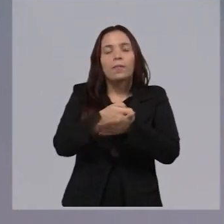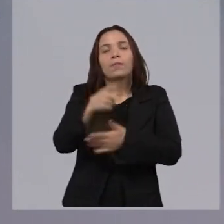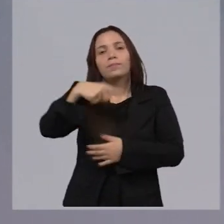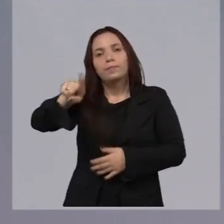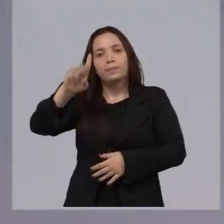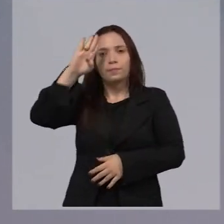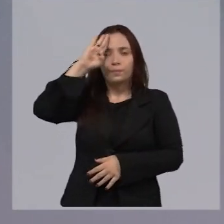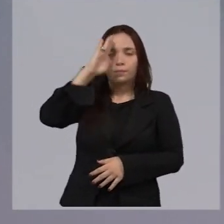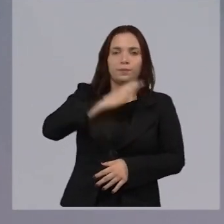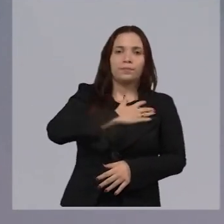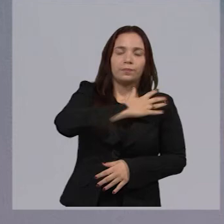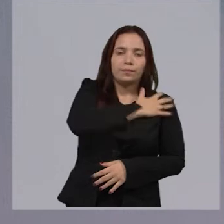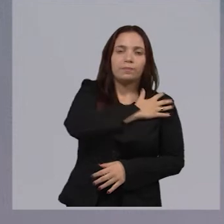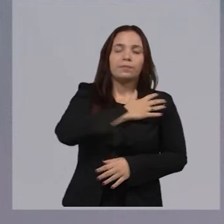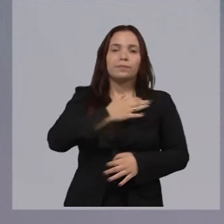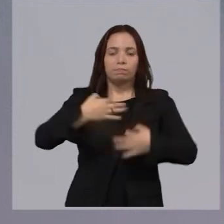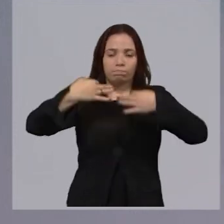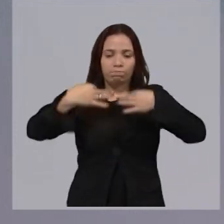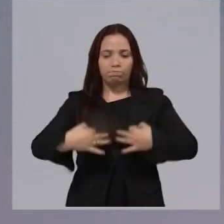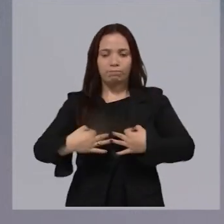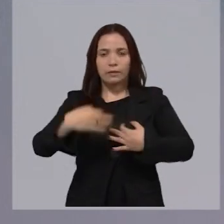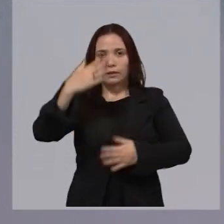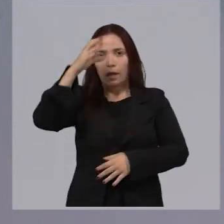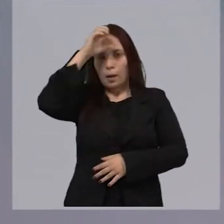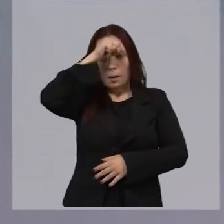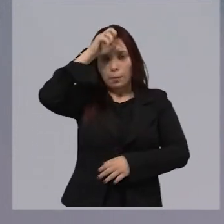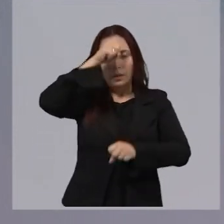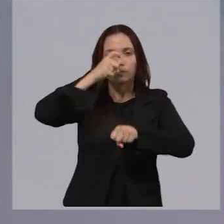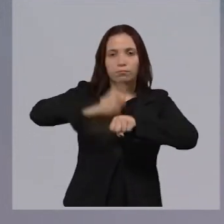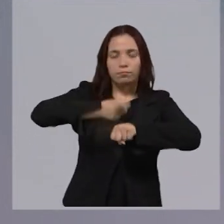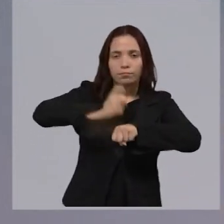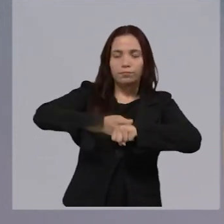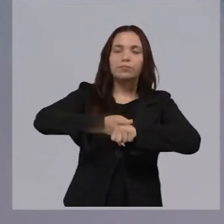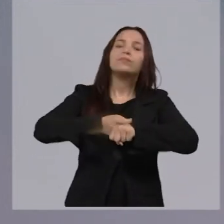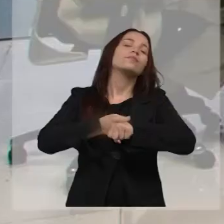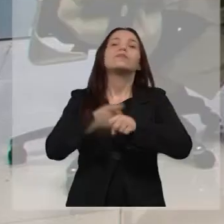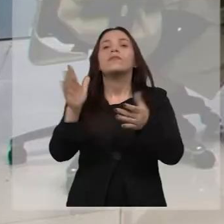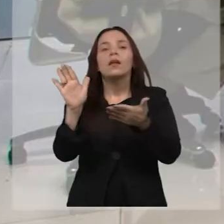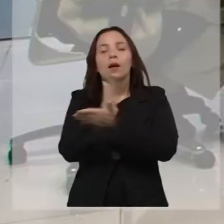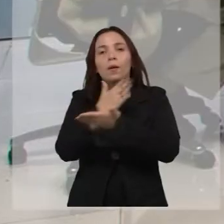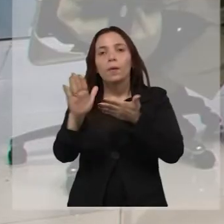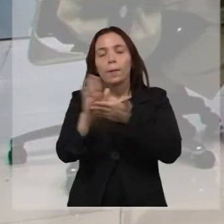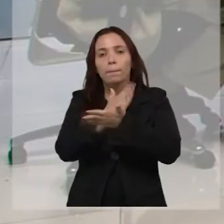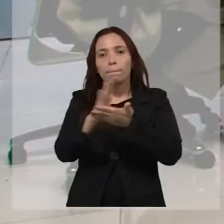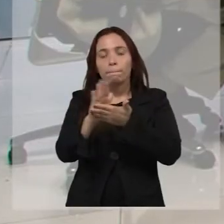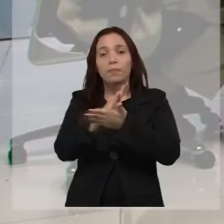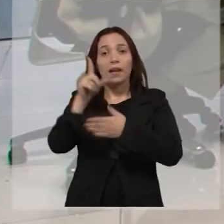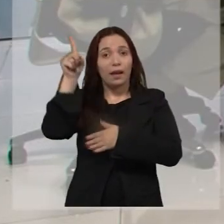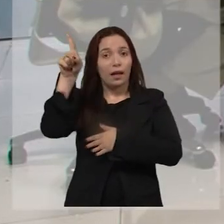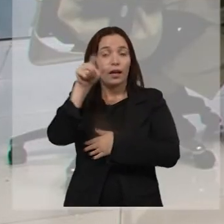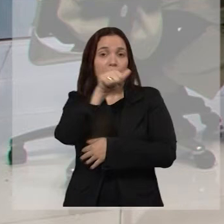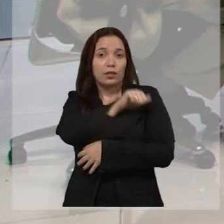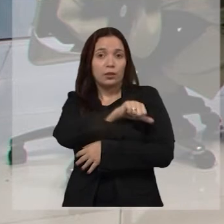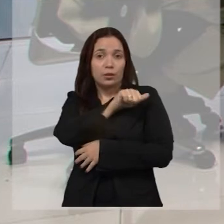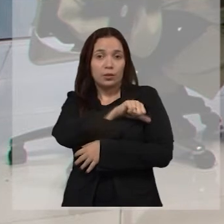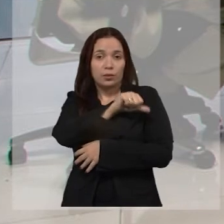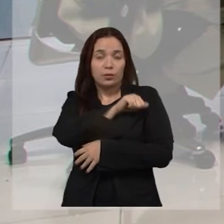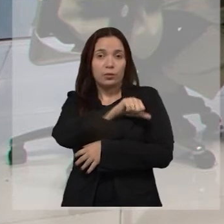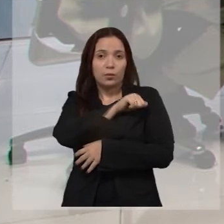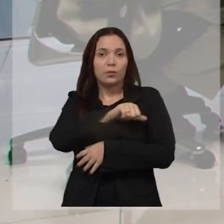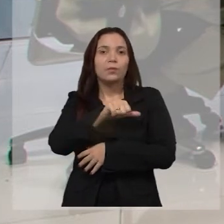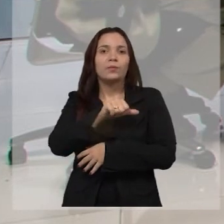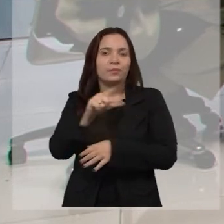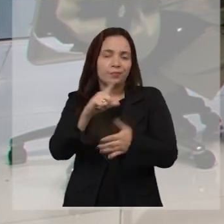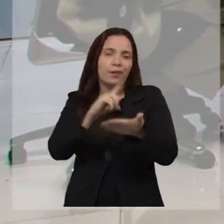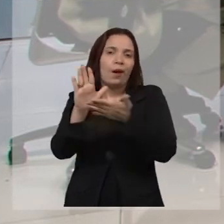exército, saía instruído, saía disciplinado, né? Se bem que alguns usavam, está acontecendo isso no Rio, né? Vai usar o que